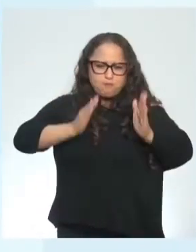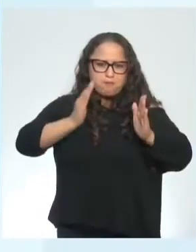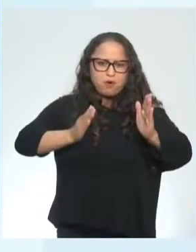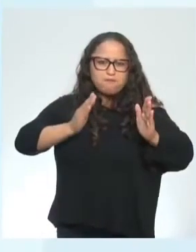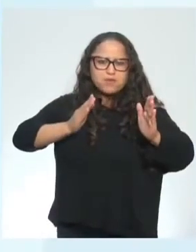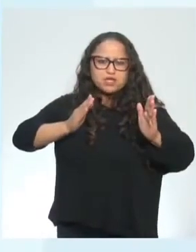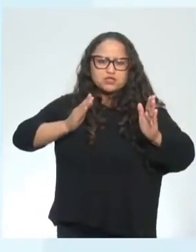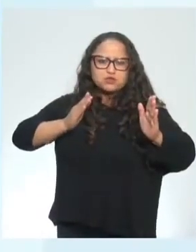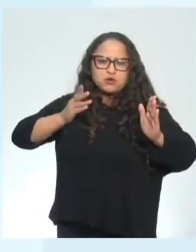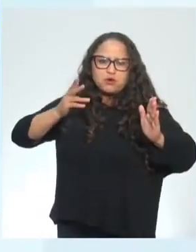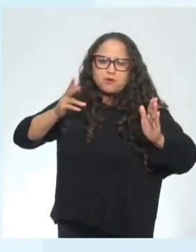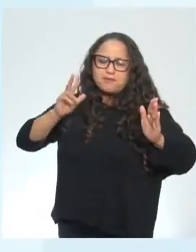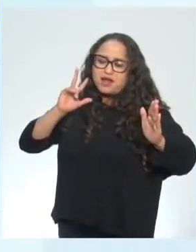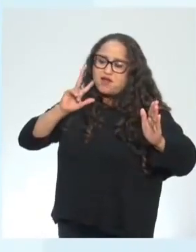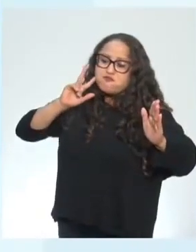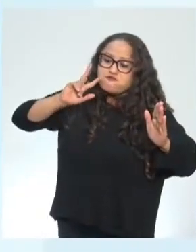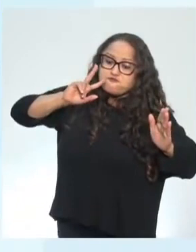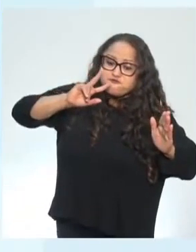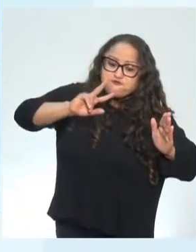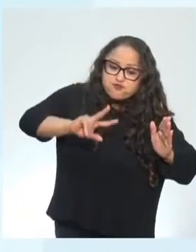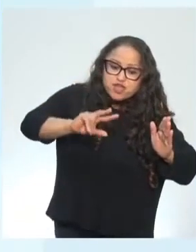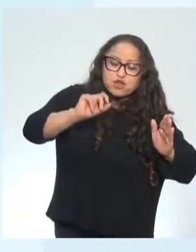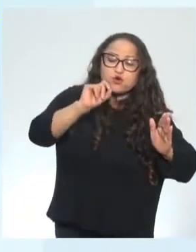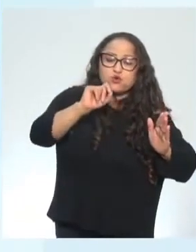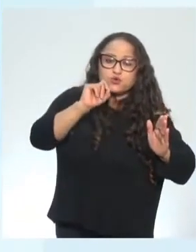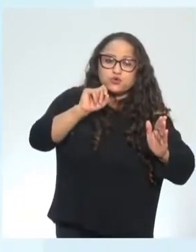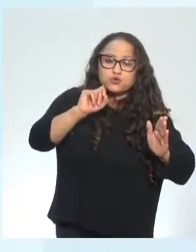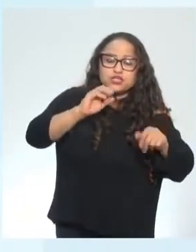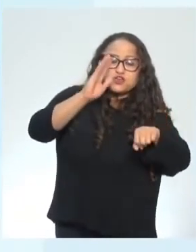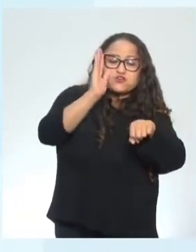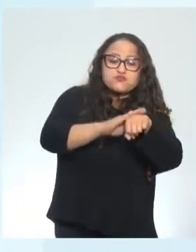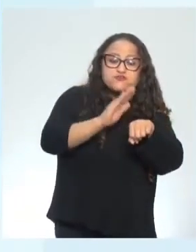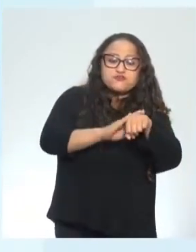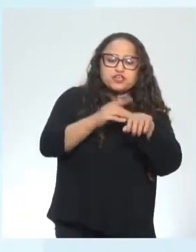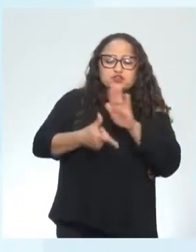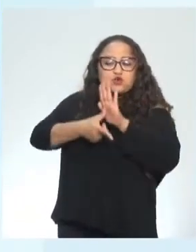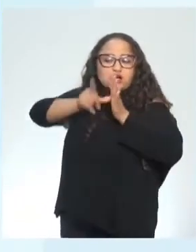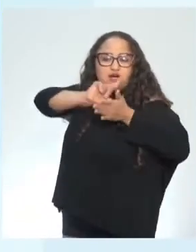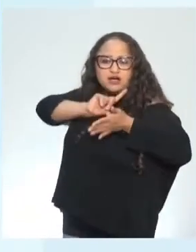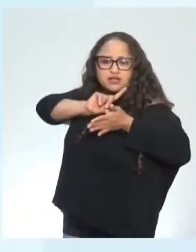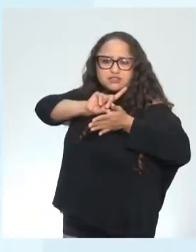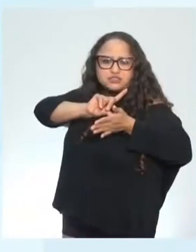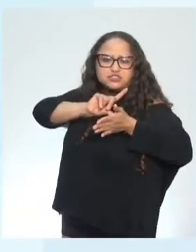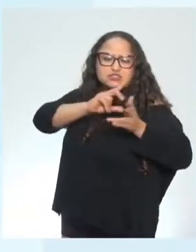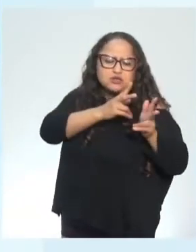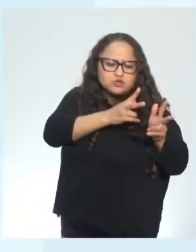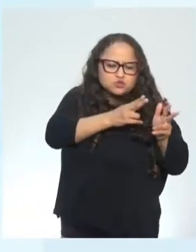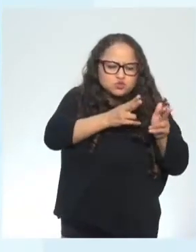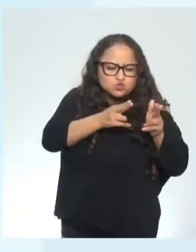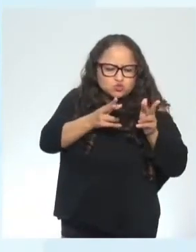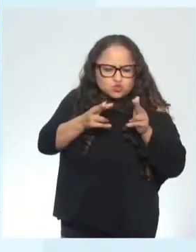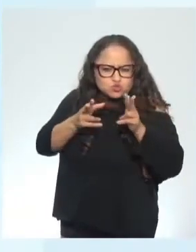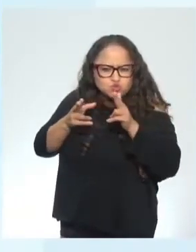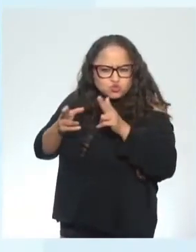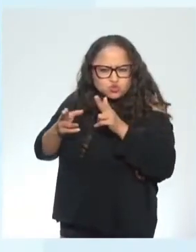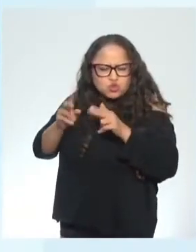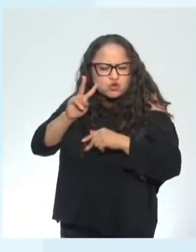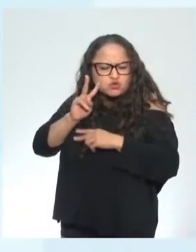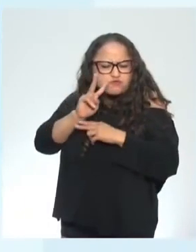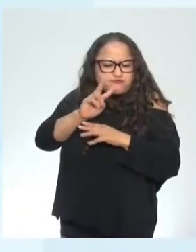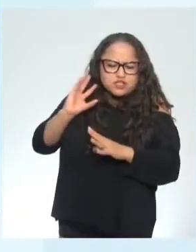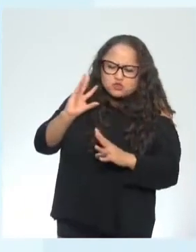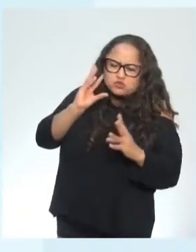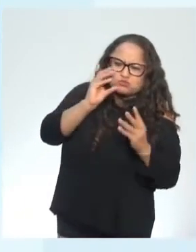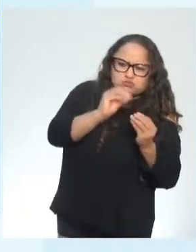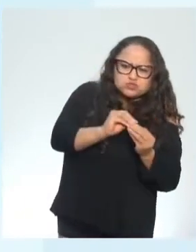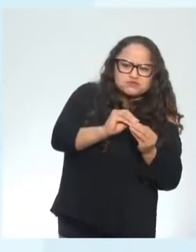conseguisse aqui por production post-production já dava para ter uma ordem né Íris da mão - World food é um momento de revisar toda